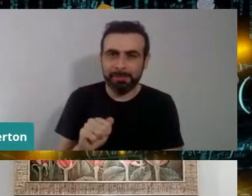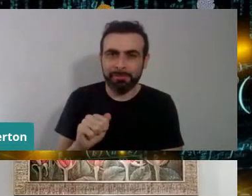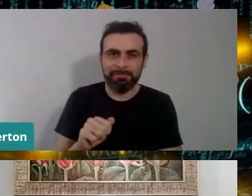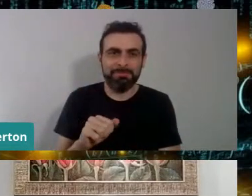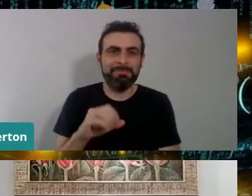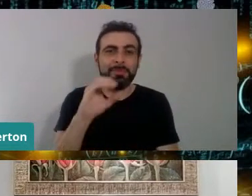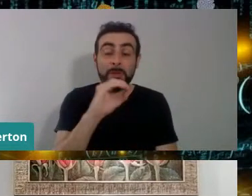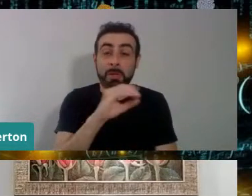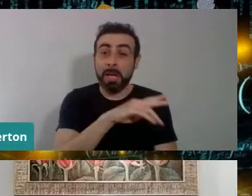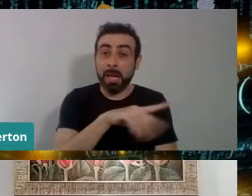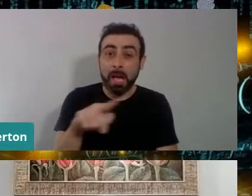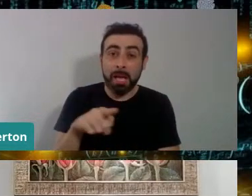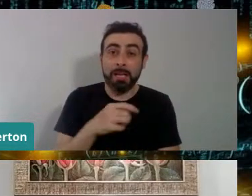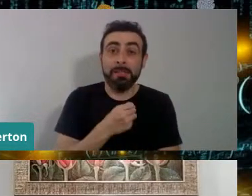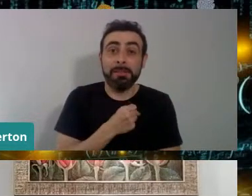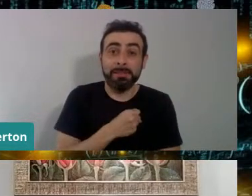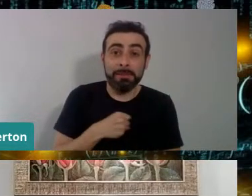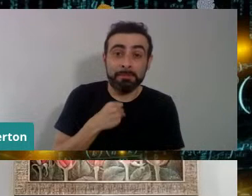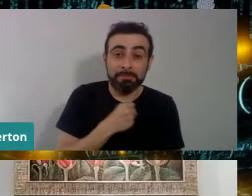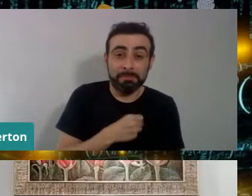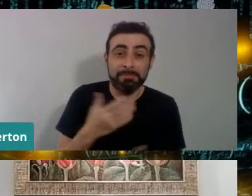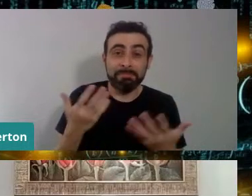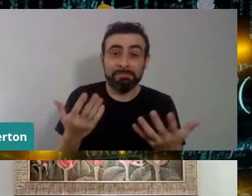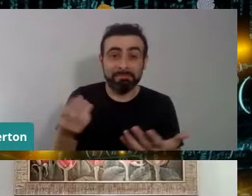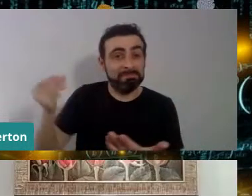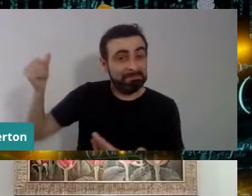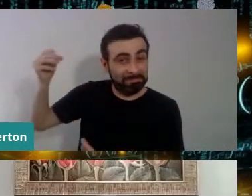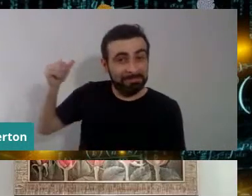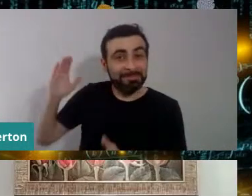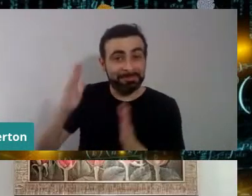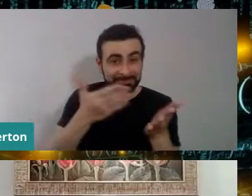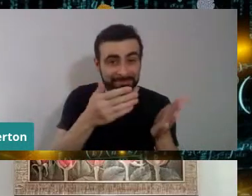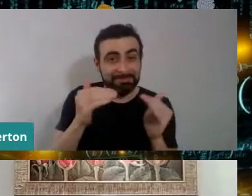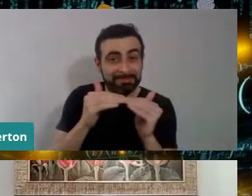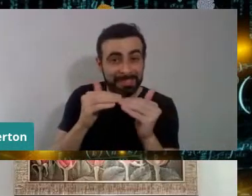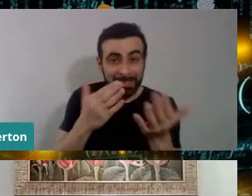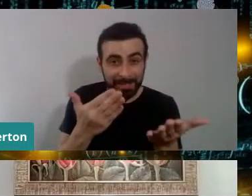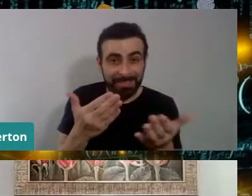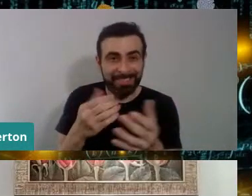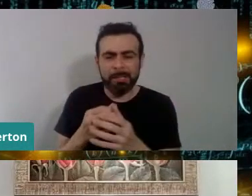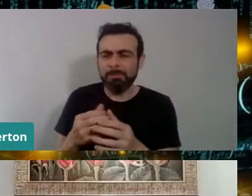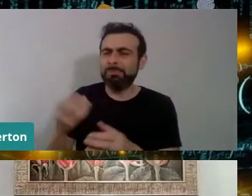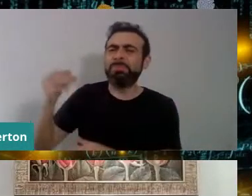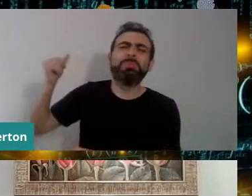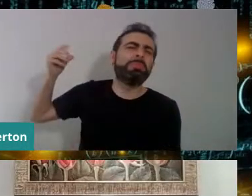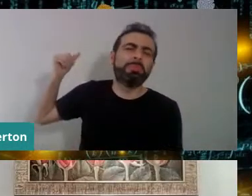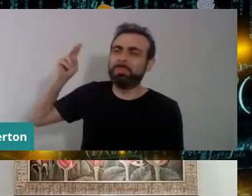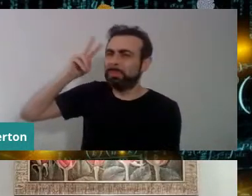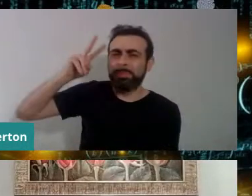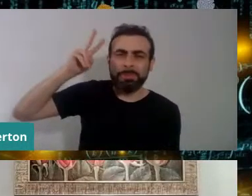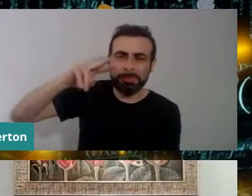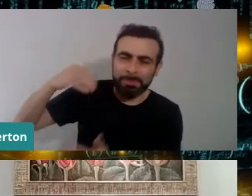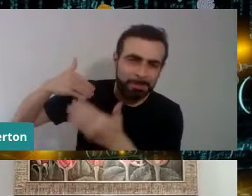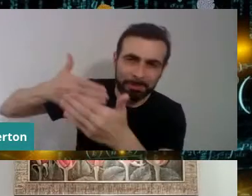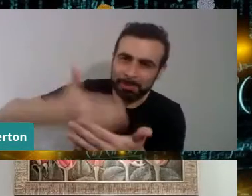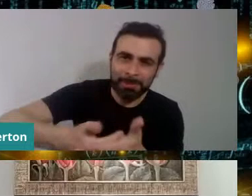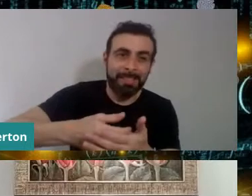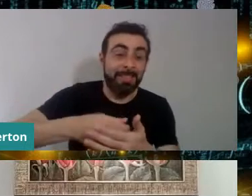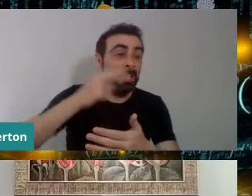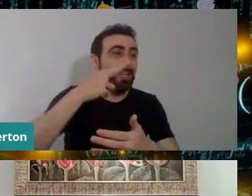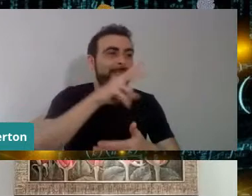saudade. Então, tanto tempo, né? Tanto tempo, né? Mas então, é muito bom rever todos de novo